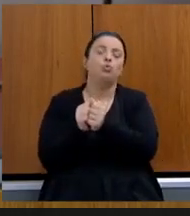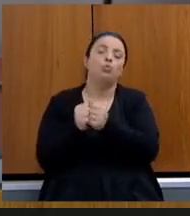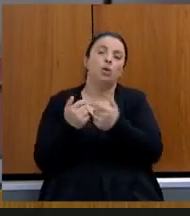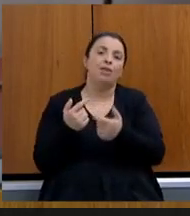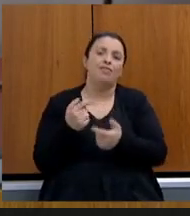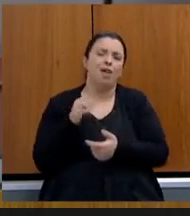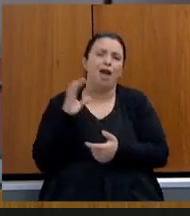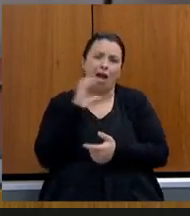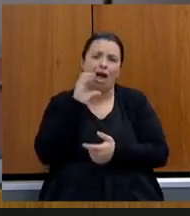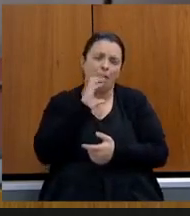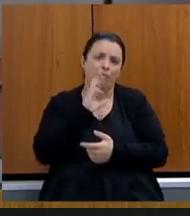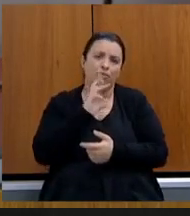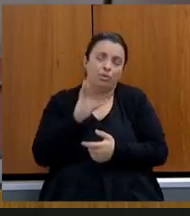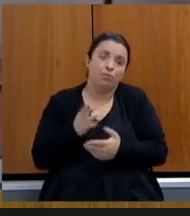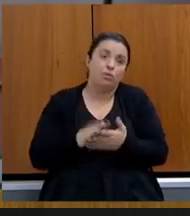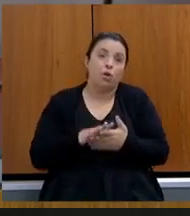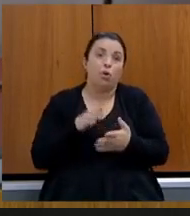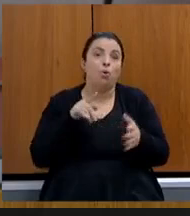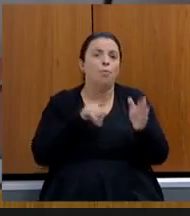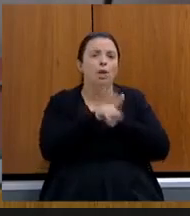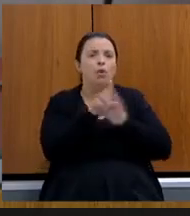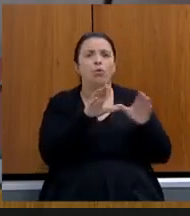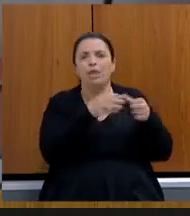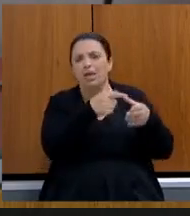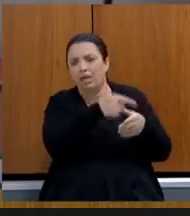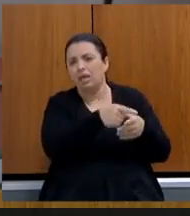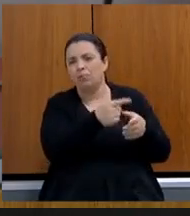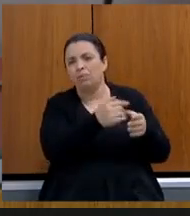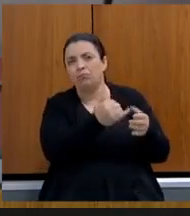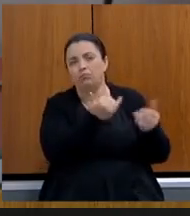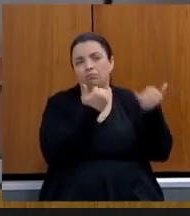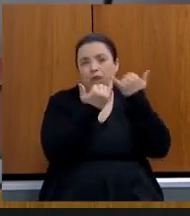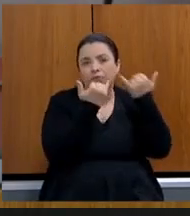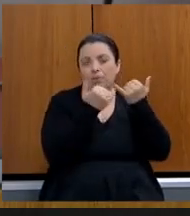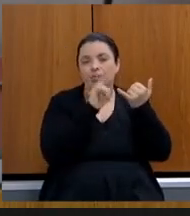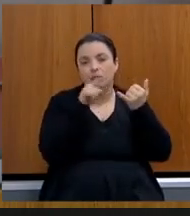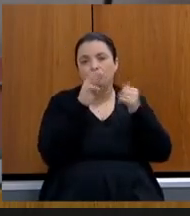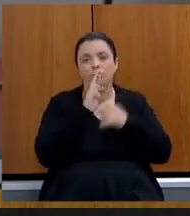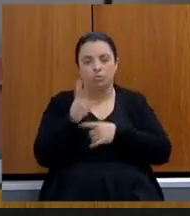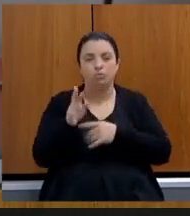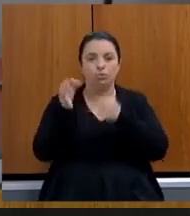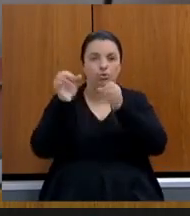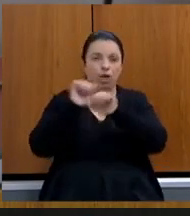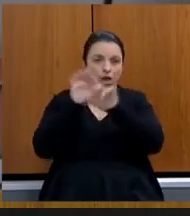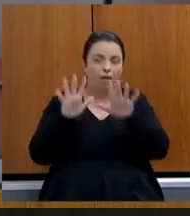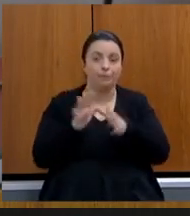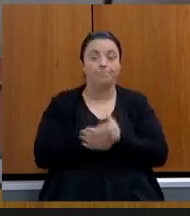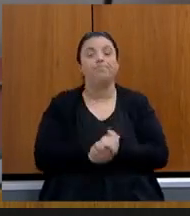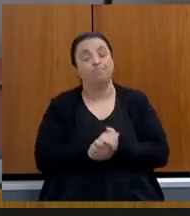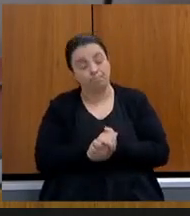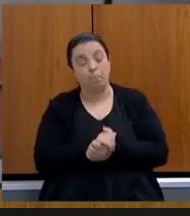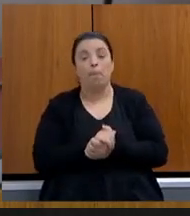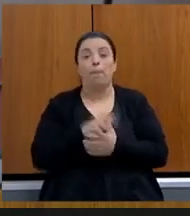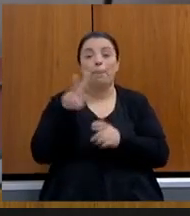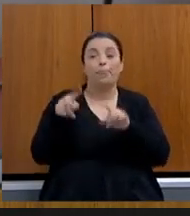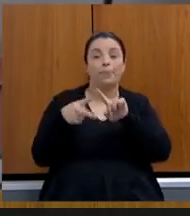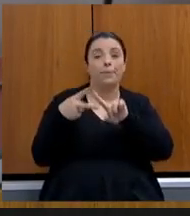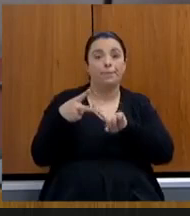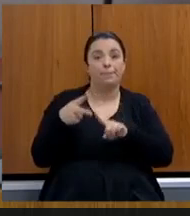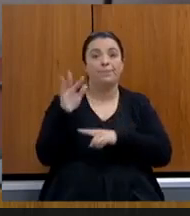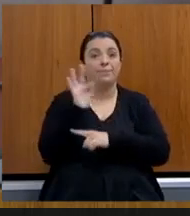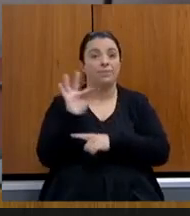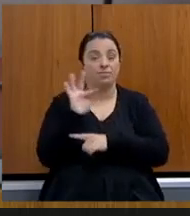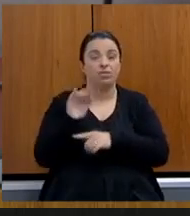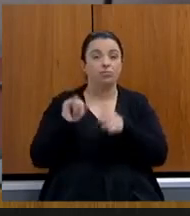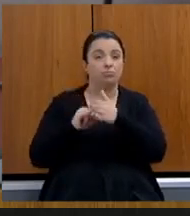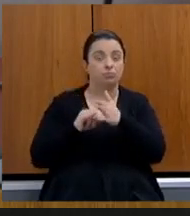a informar direitinho com a equipe e ele atualizo em relação ao plano de carreira da Universidade eu entendo que tá no mesmo escopo deputada